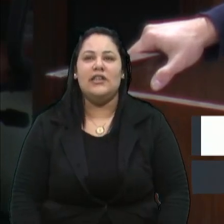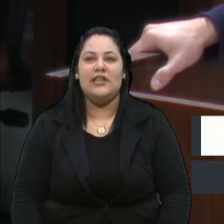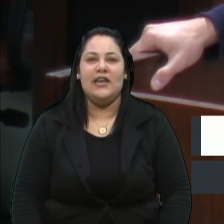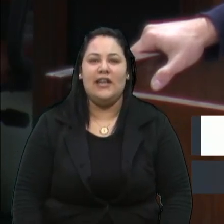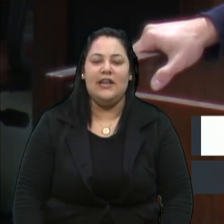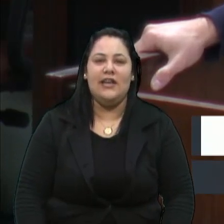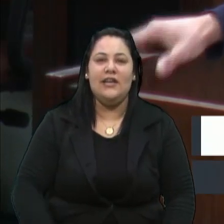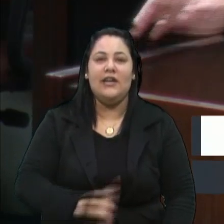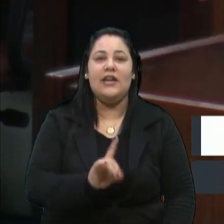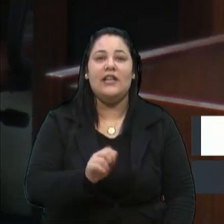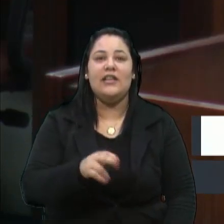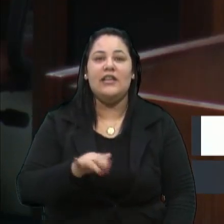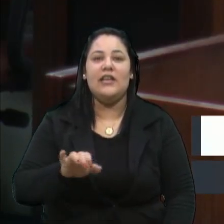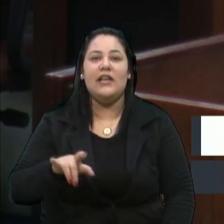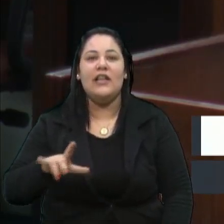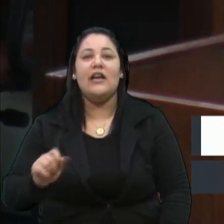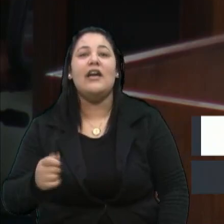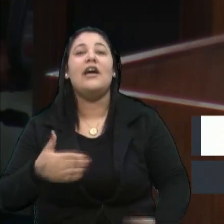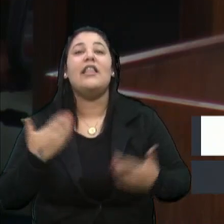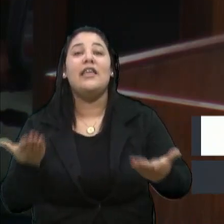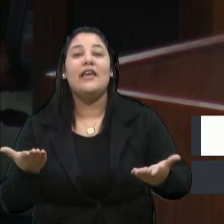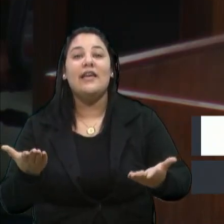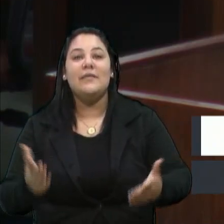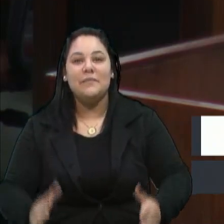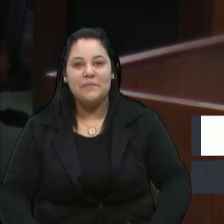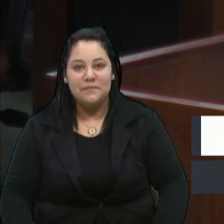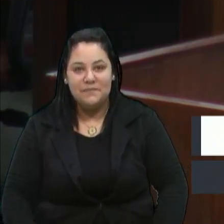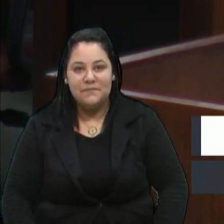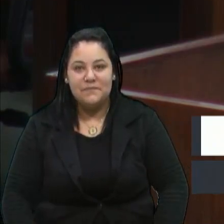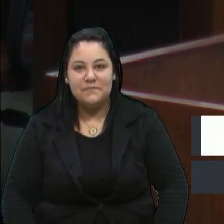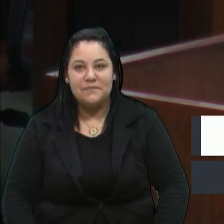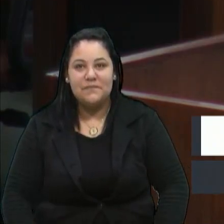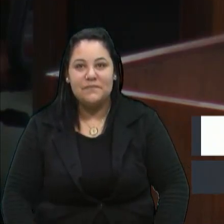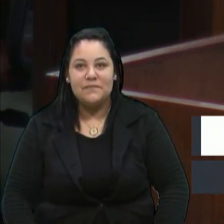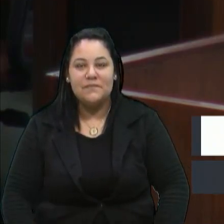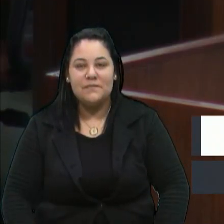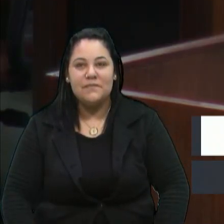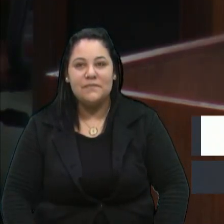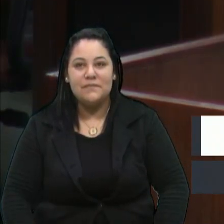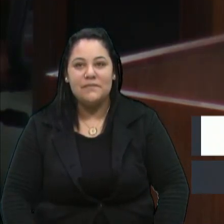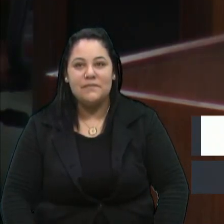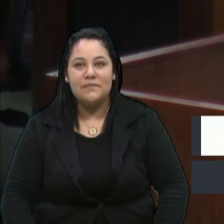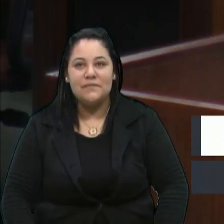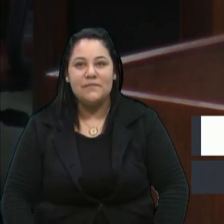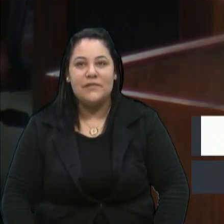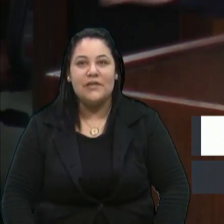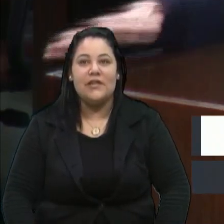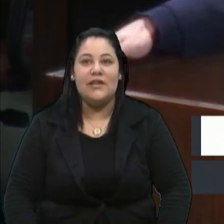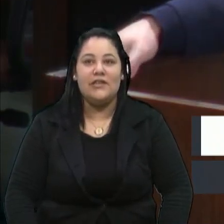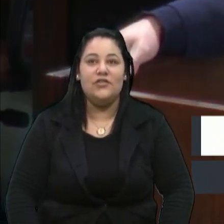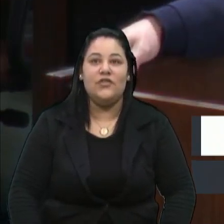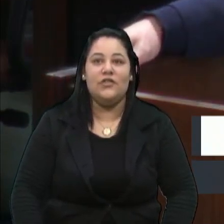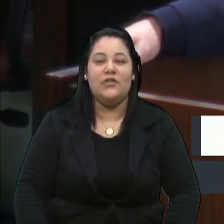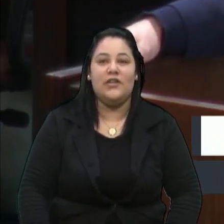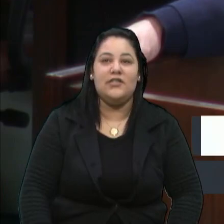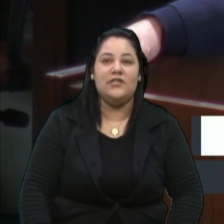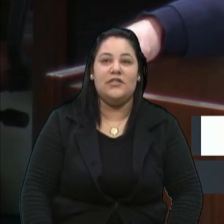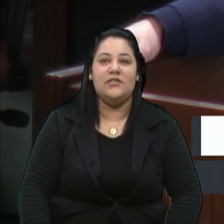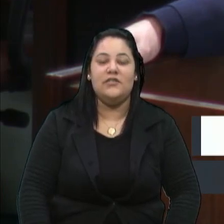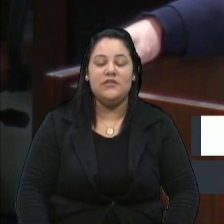um representante o prefeito sempre disse esses eventos a minha equipe de secretários vão estar